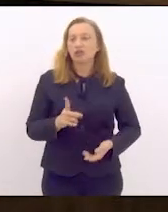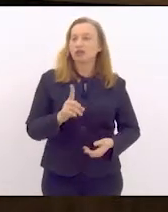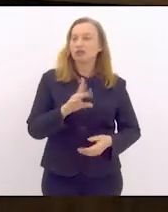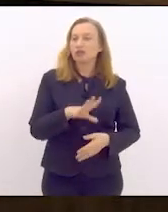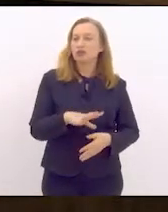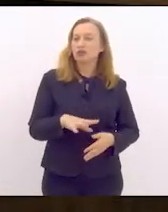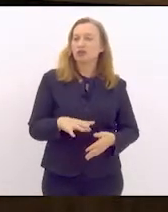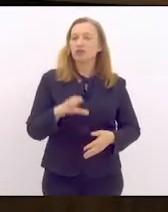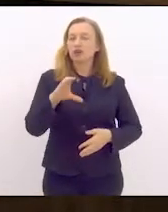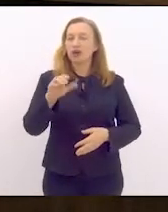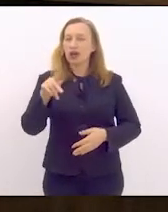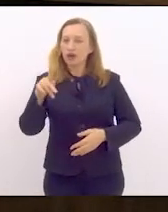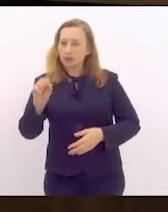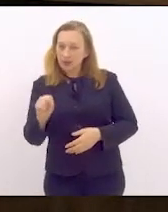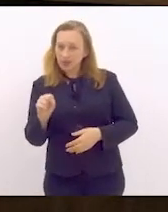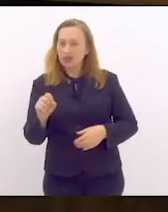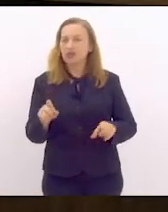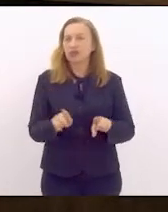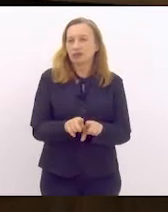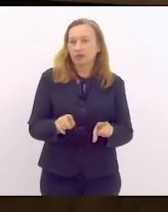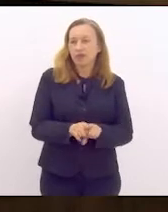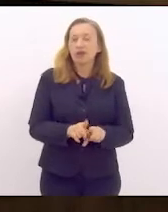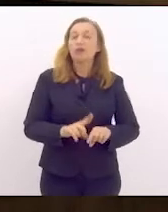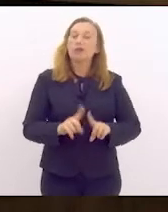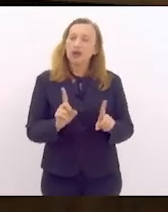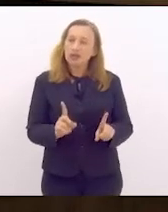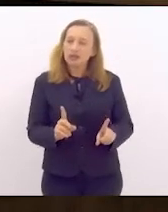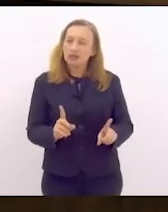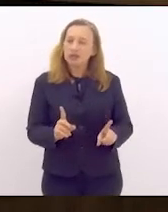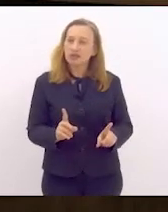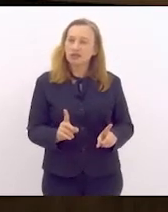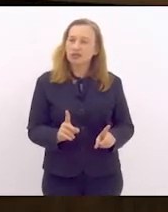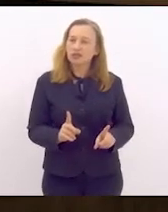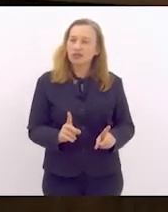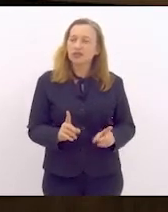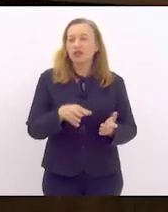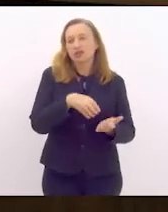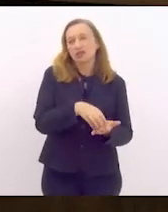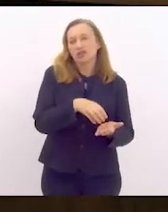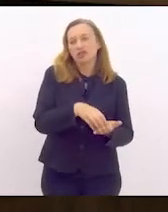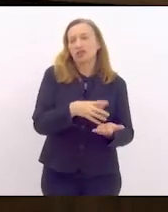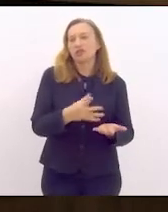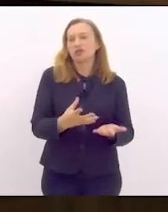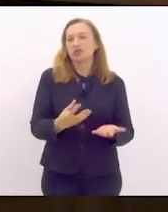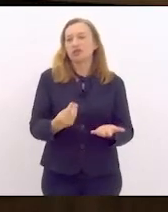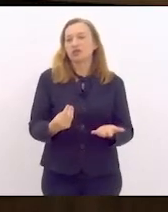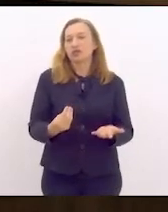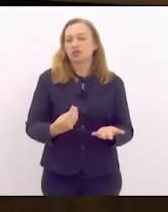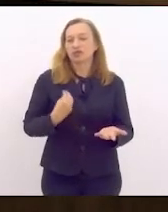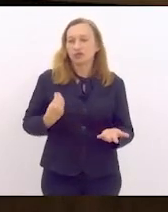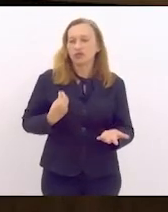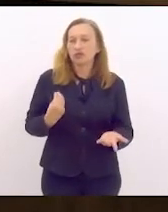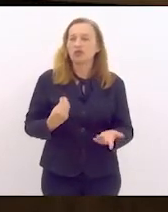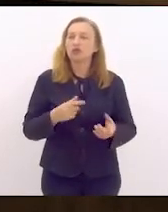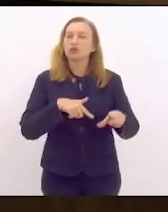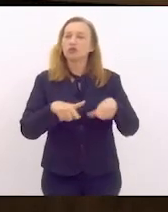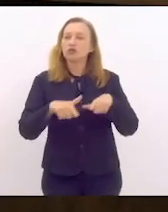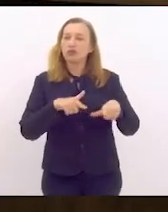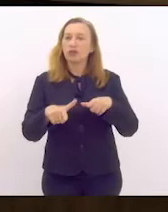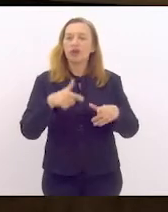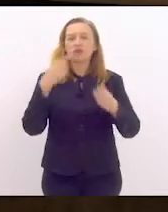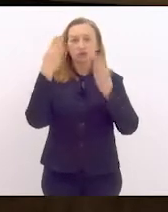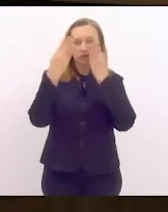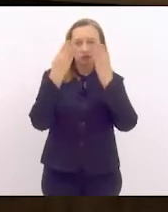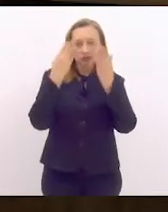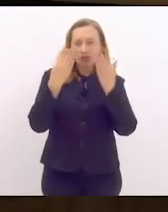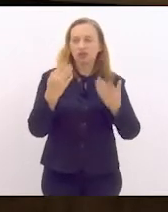perspectiva dos CAPS, os CAPS também, evidentemente, mas os centros de convivência, os serviços de residência terapêutica